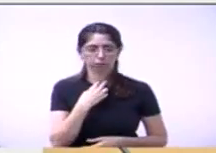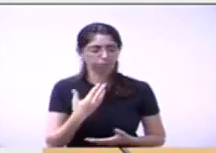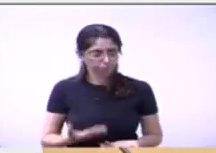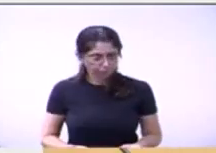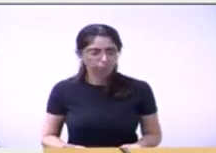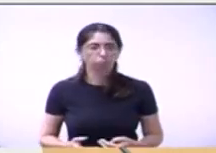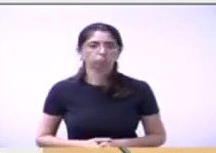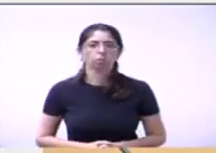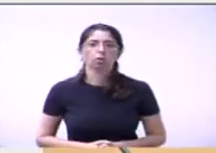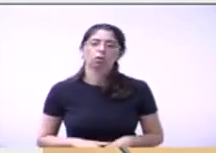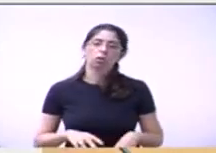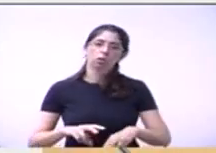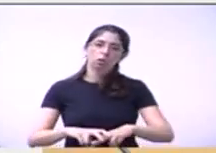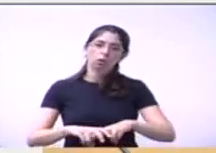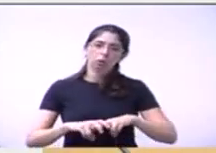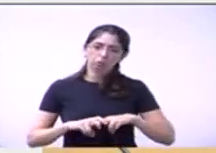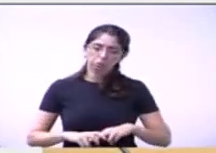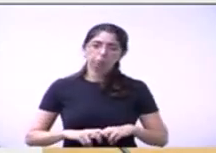nessa formatação,